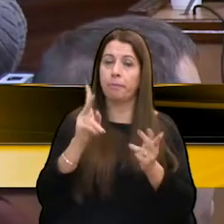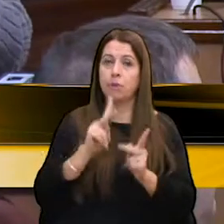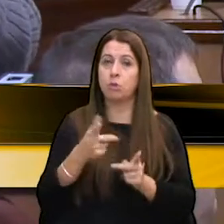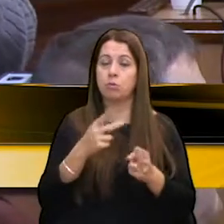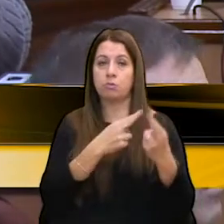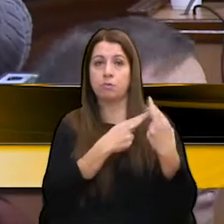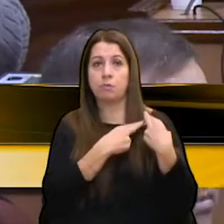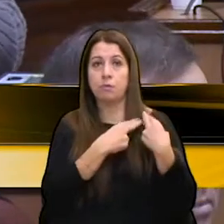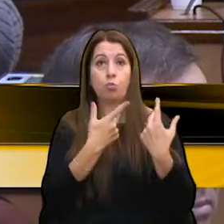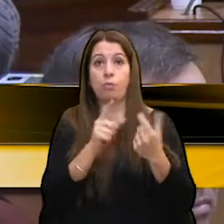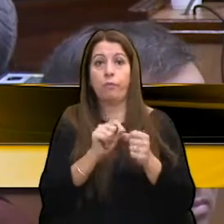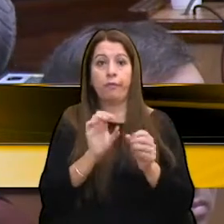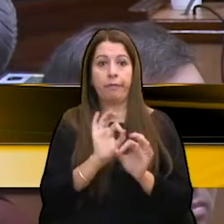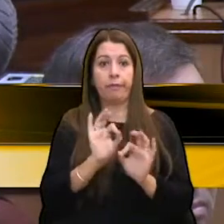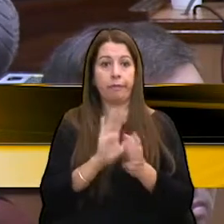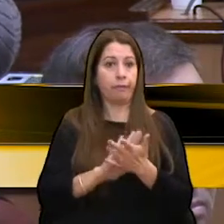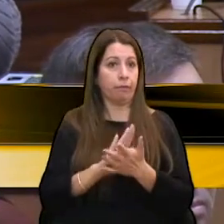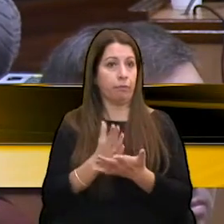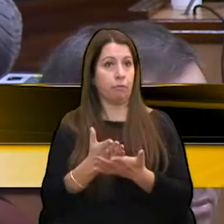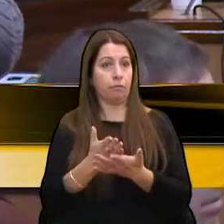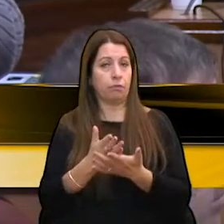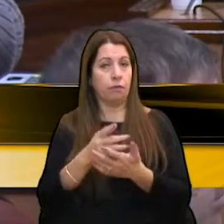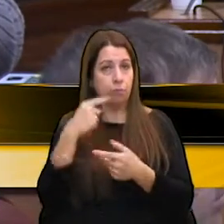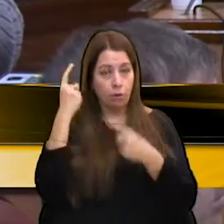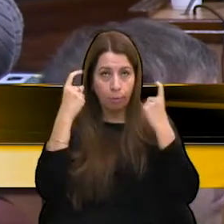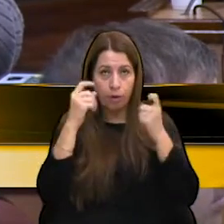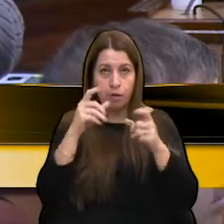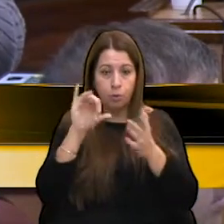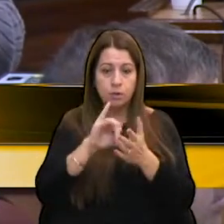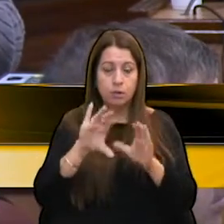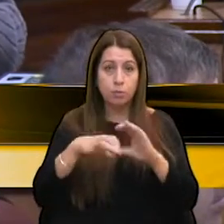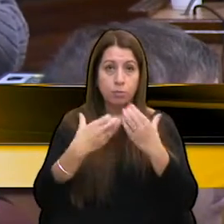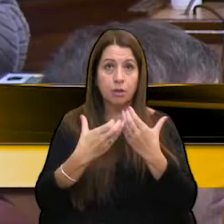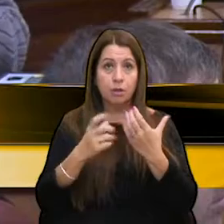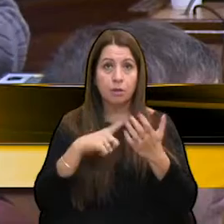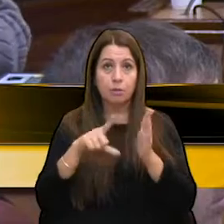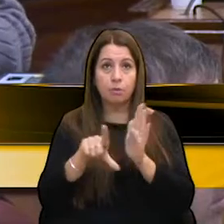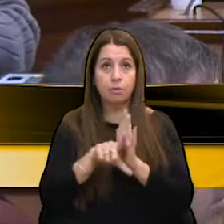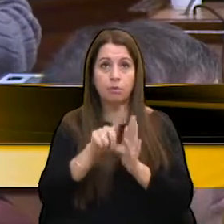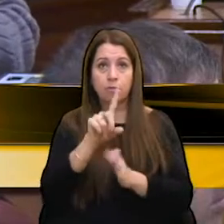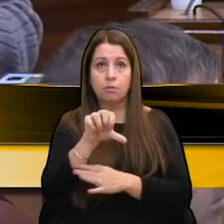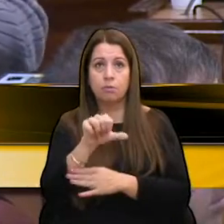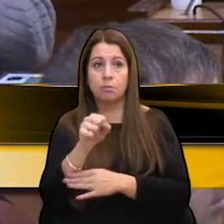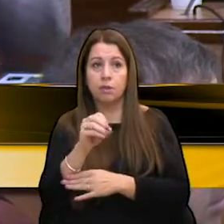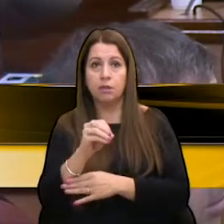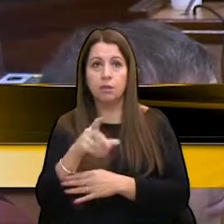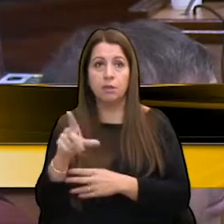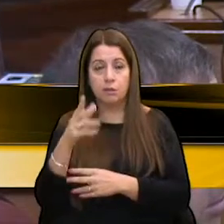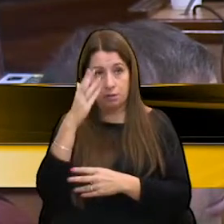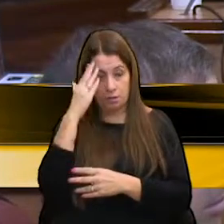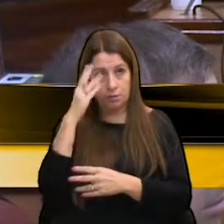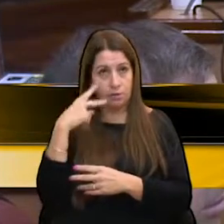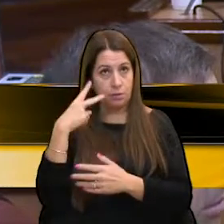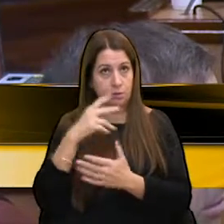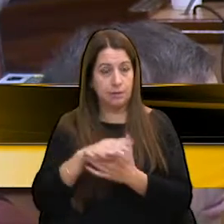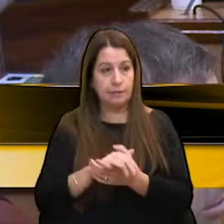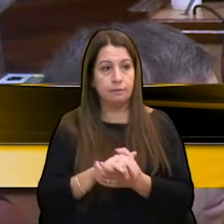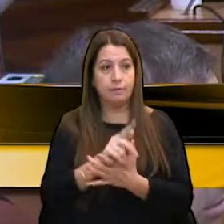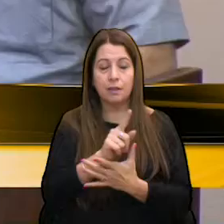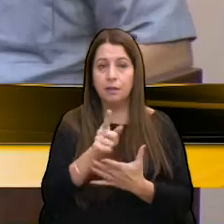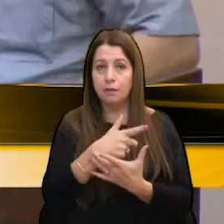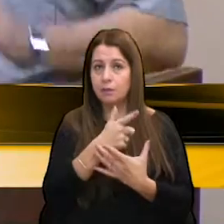não tem responsabilidade, não tem o que fazer, né? Querer se preocupar com os centros comunitários, que existe uma lei de 80. Obrigado, vereador. Obrigado, vereador